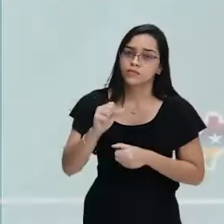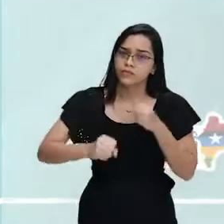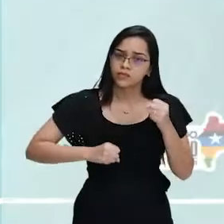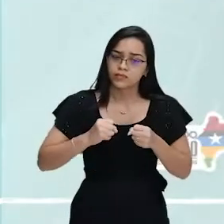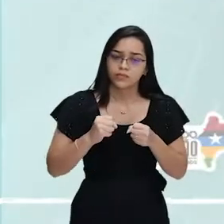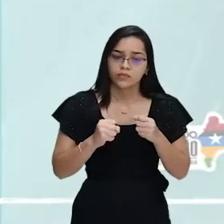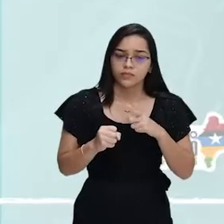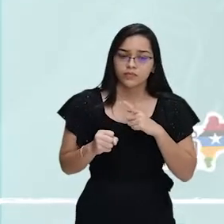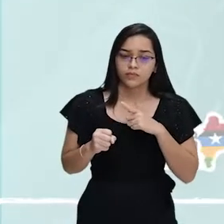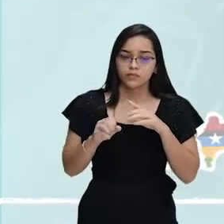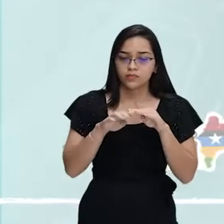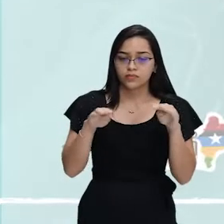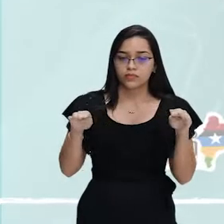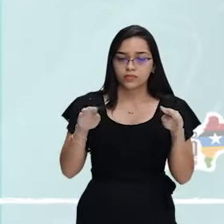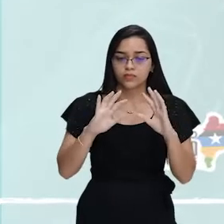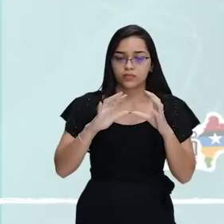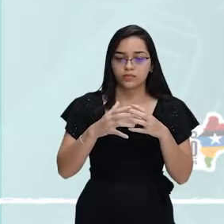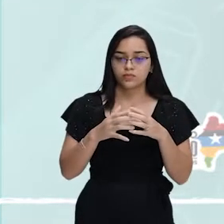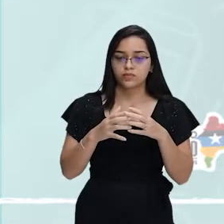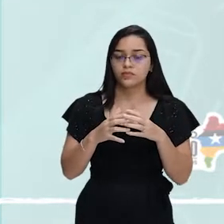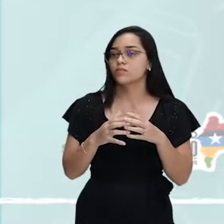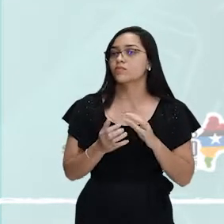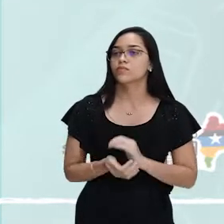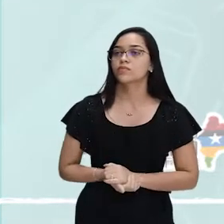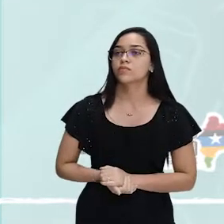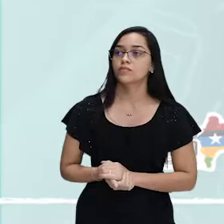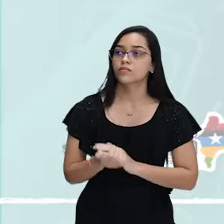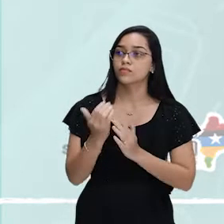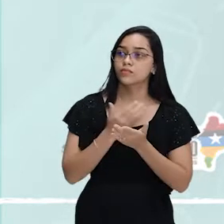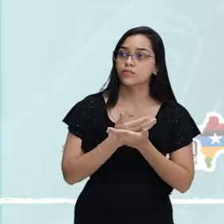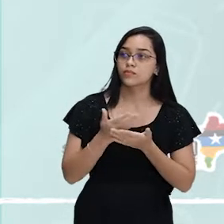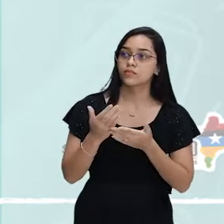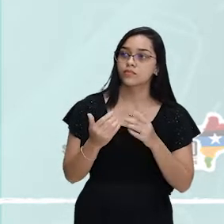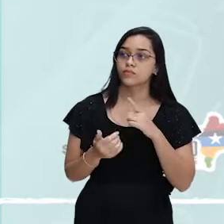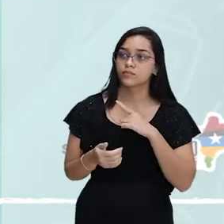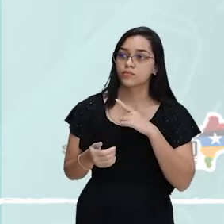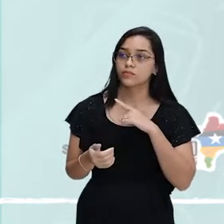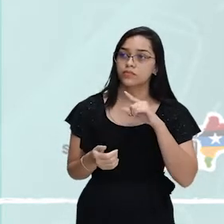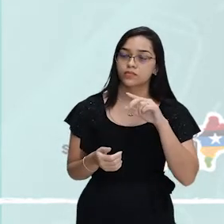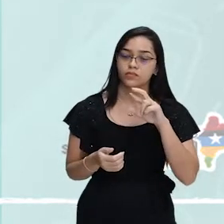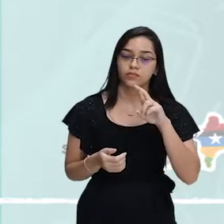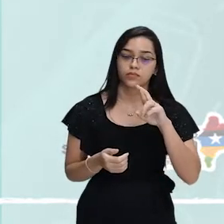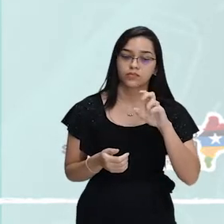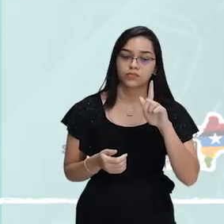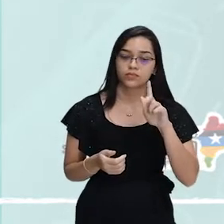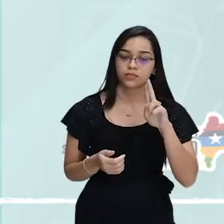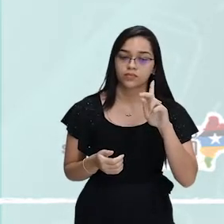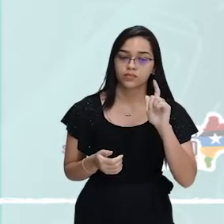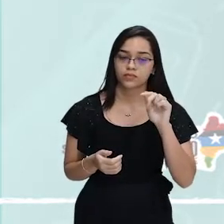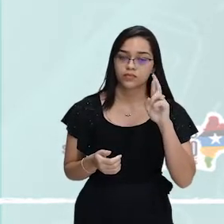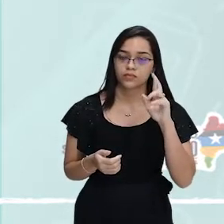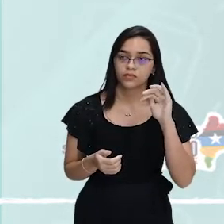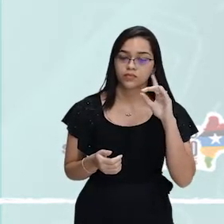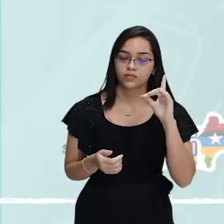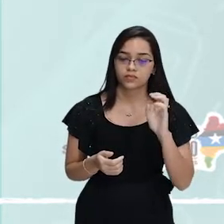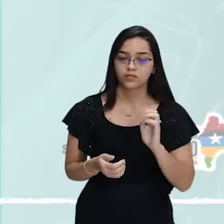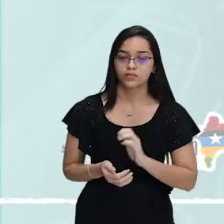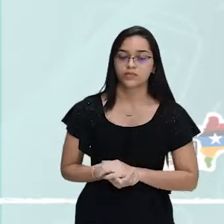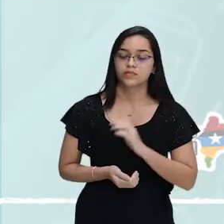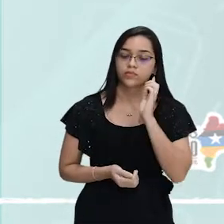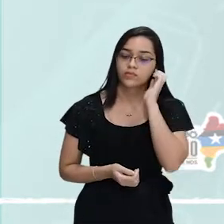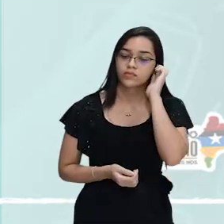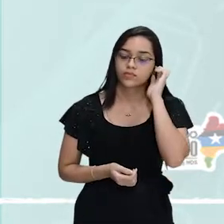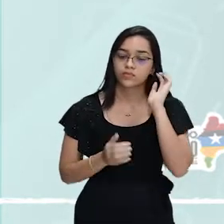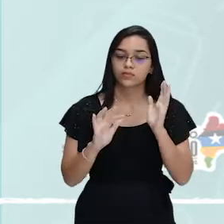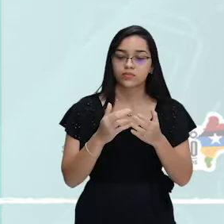de regularidade, a equipe campeã, olha só, quando ele começa falando em corrida de regularidade. Tá? A